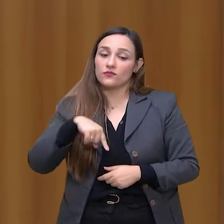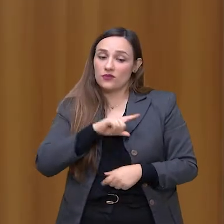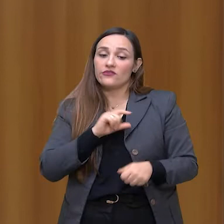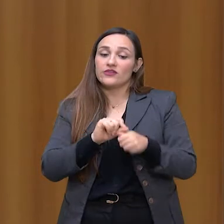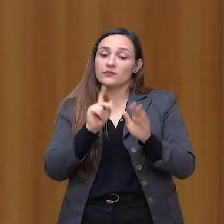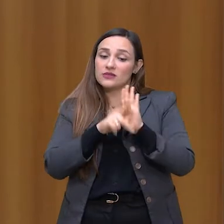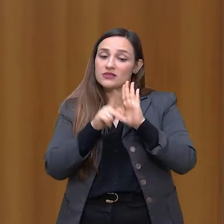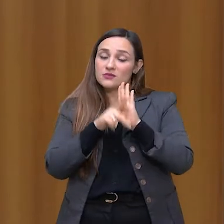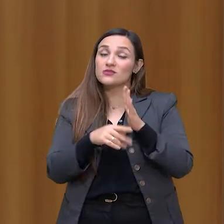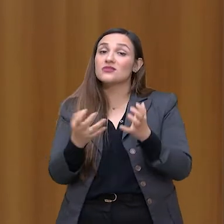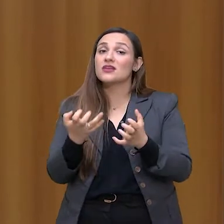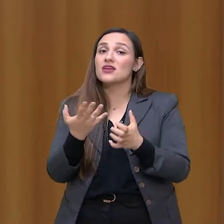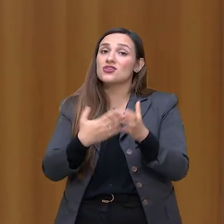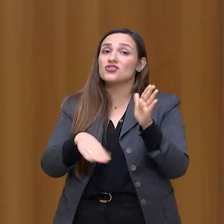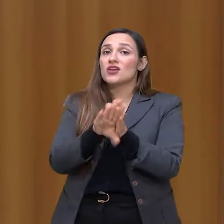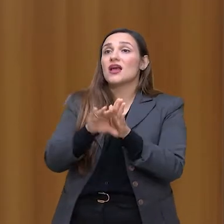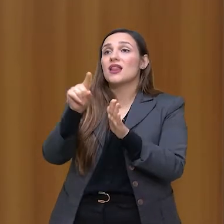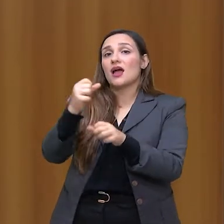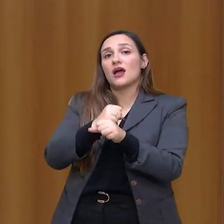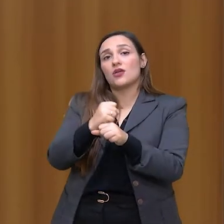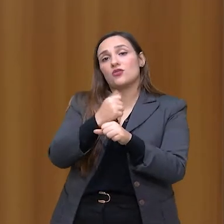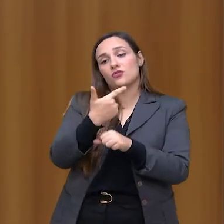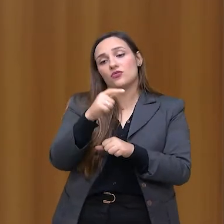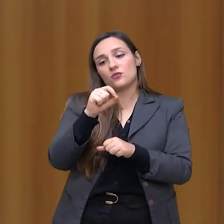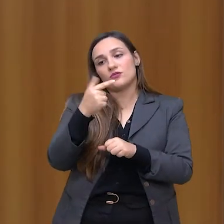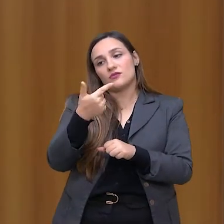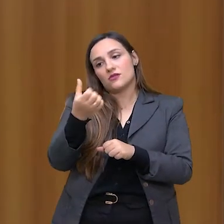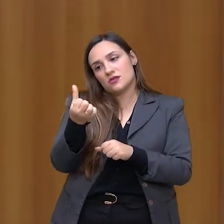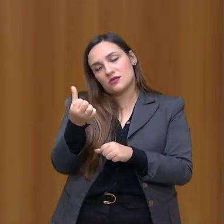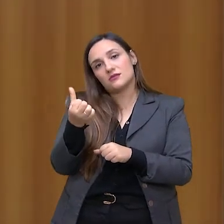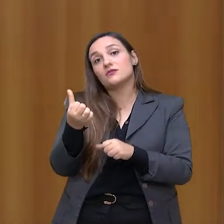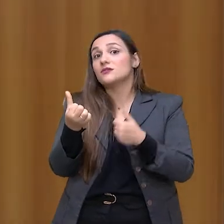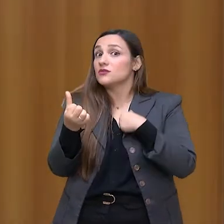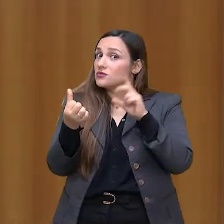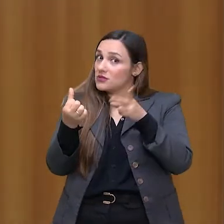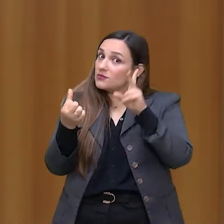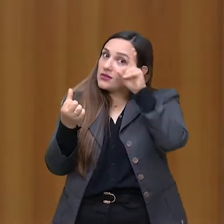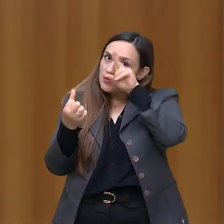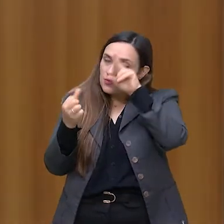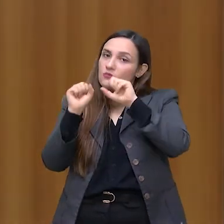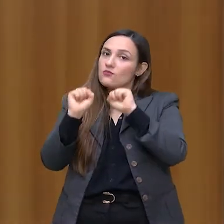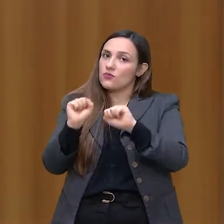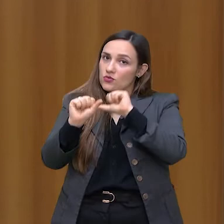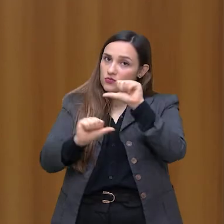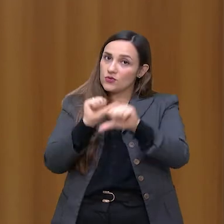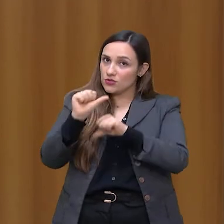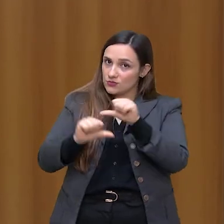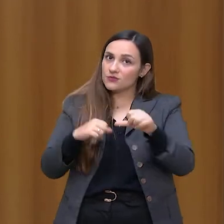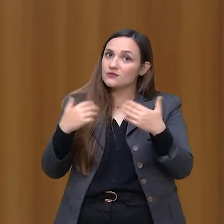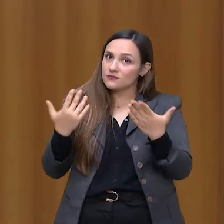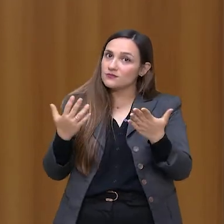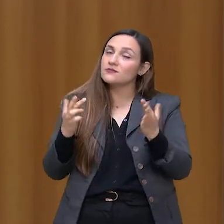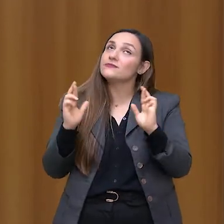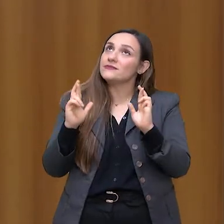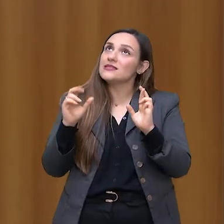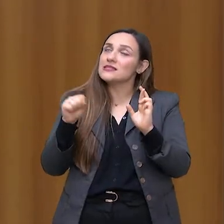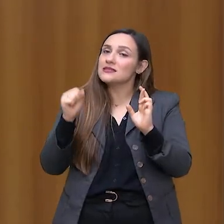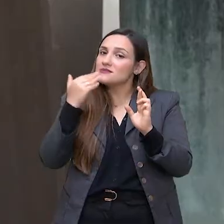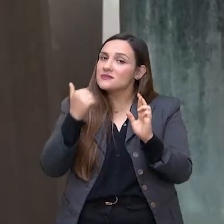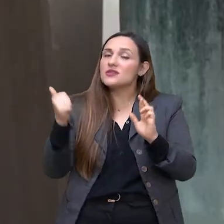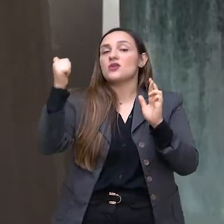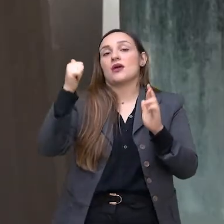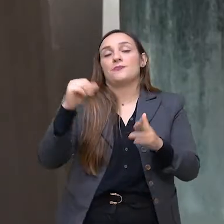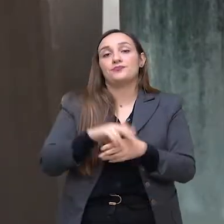o que foi planejado hoje, mas sempre lembrando que pode ser mudado e tomara que